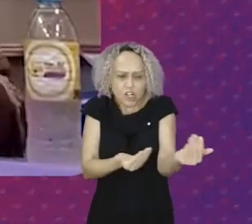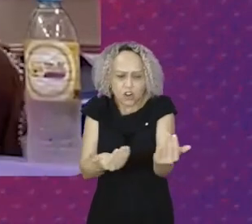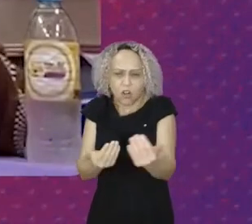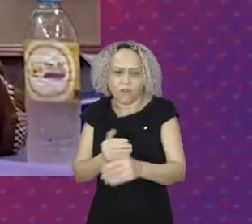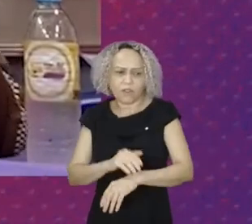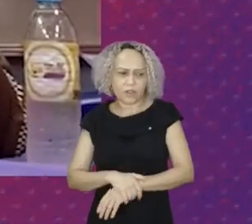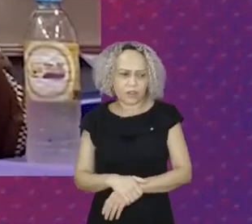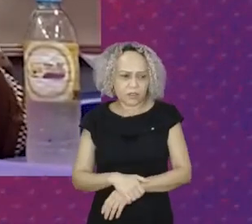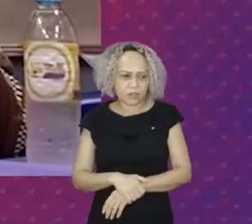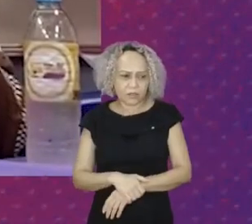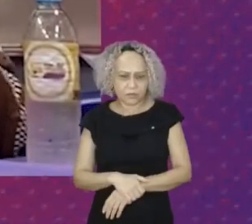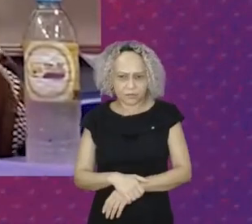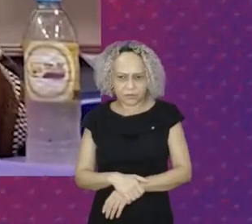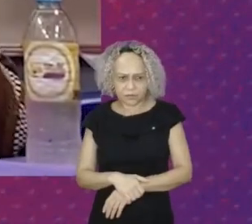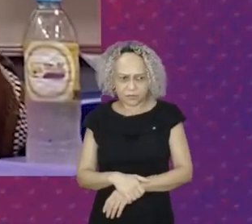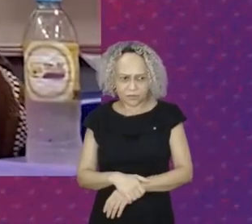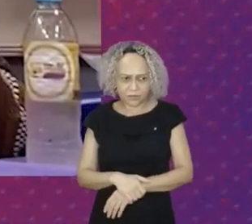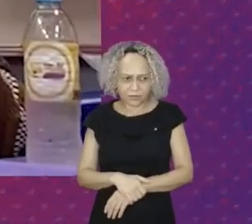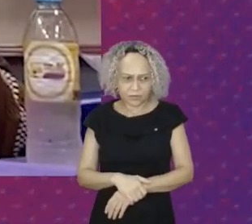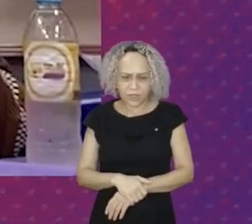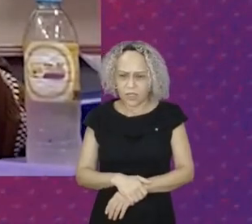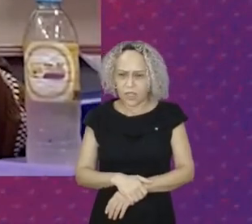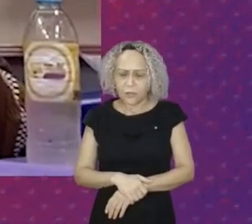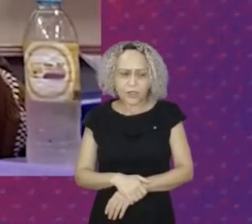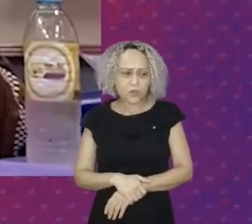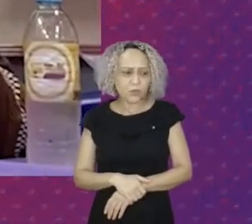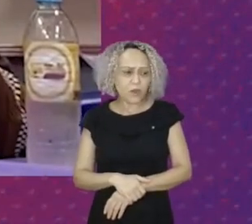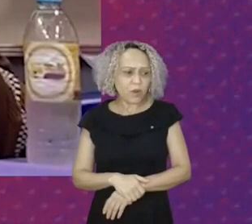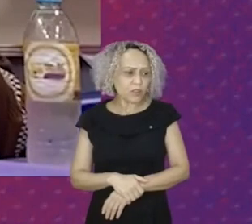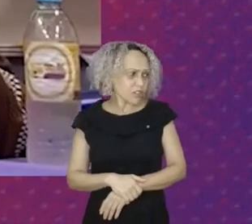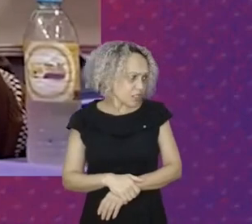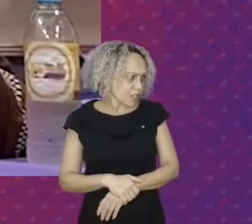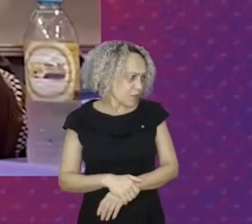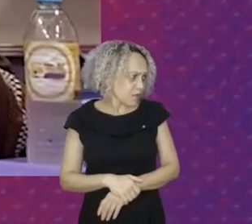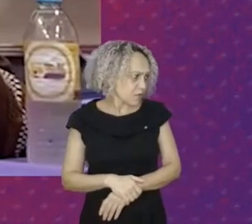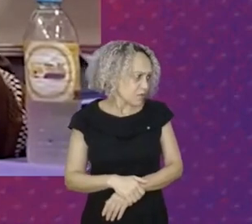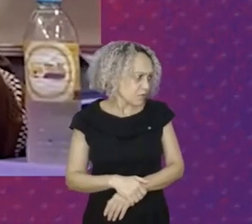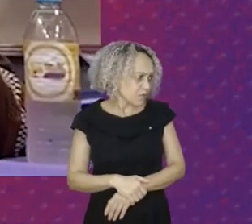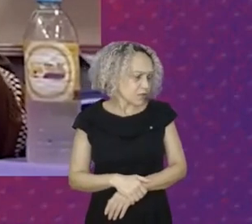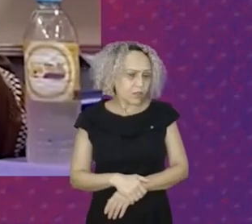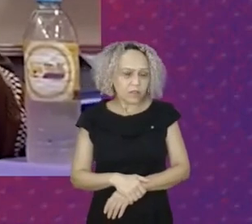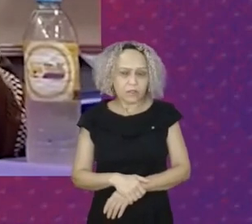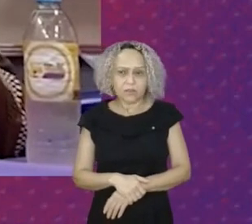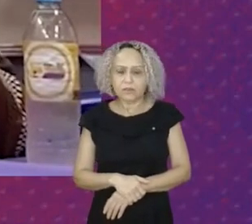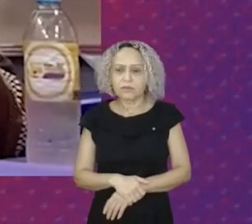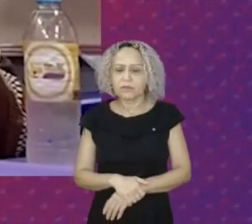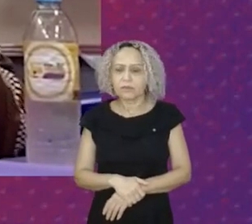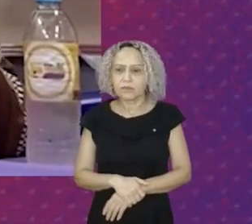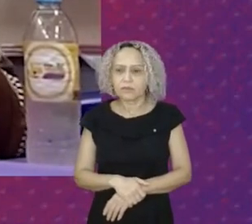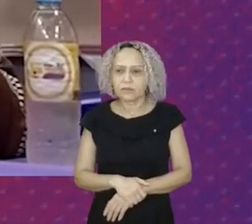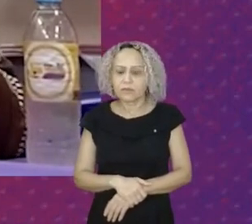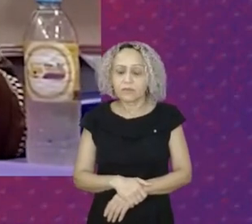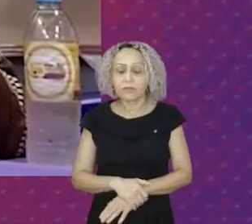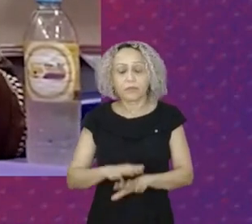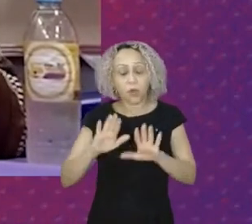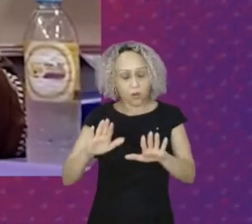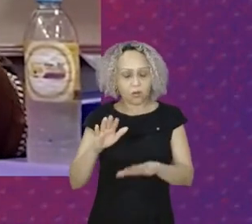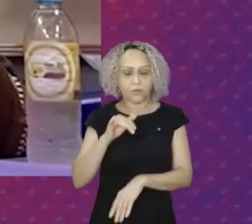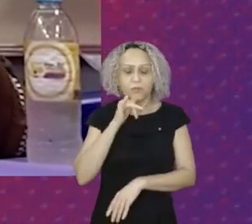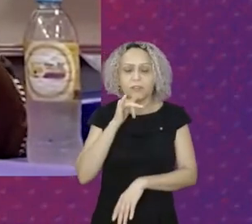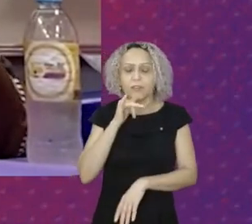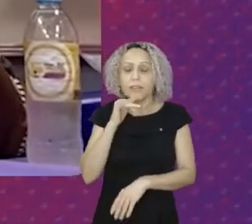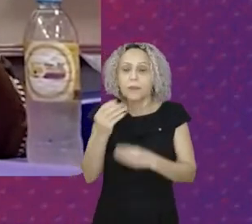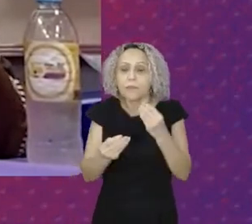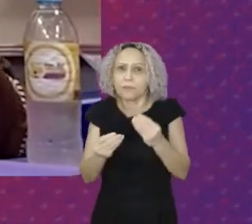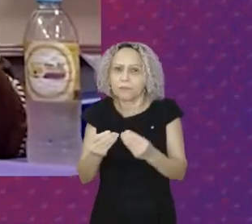para começar, qualquer criança pobre, né, que perdesse o pai e a mãe e